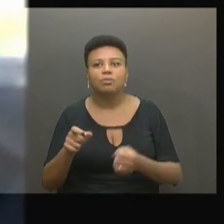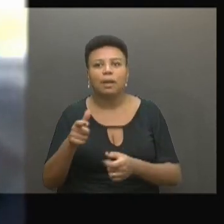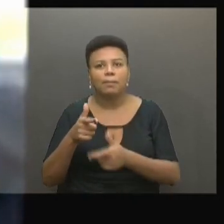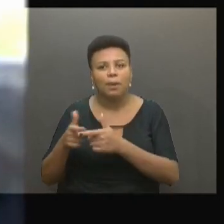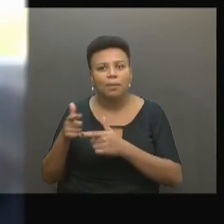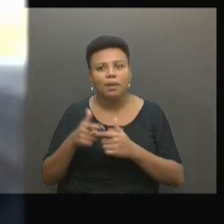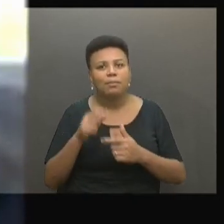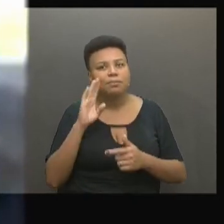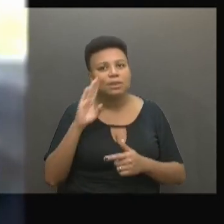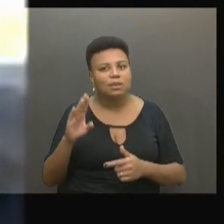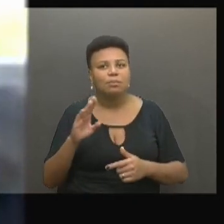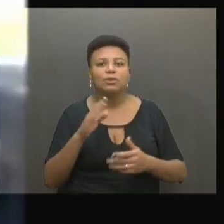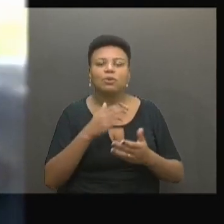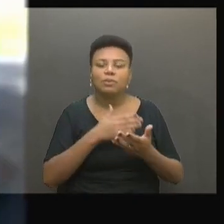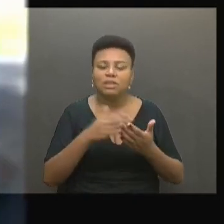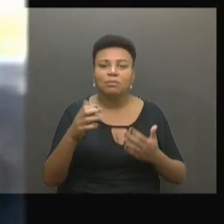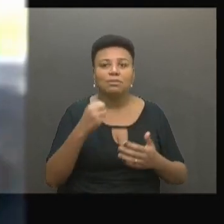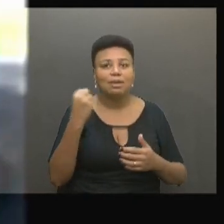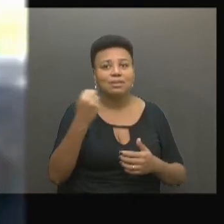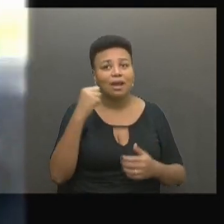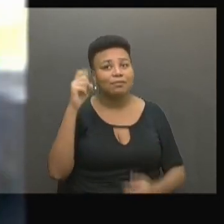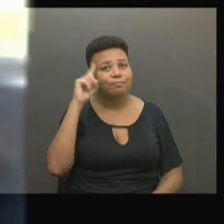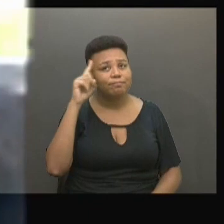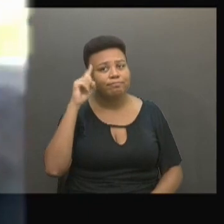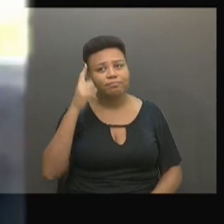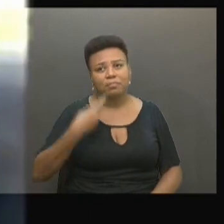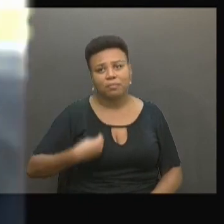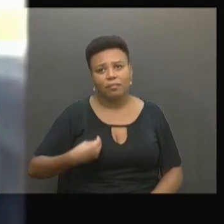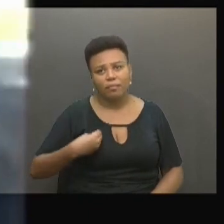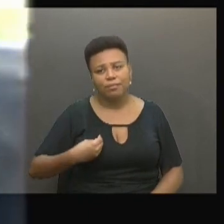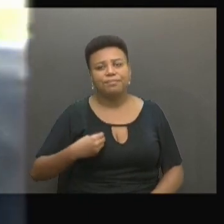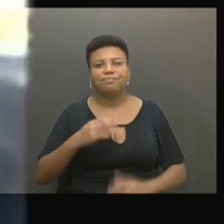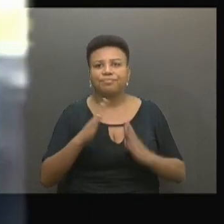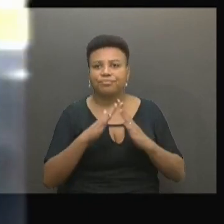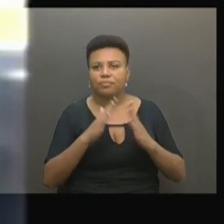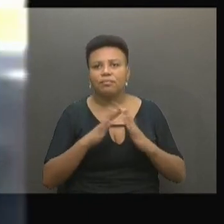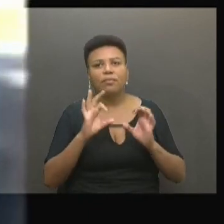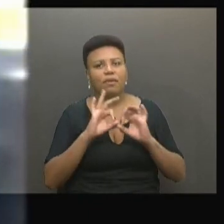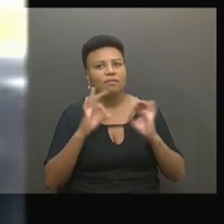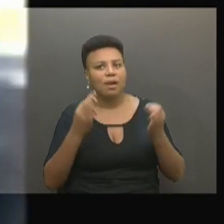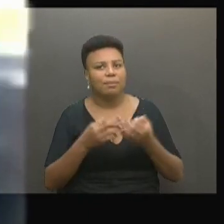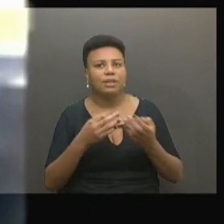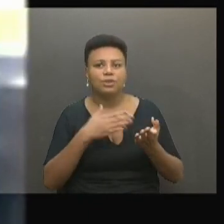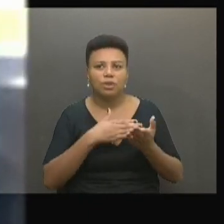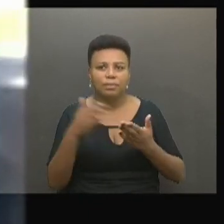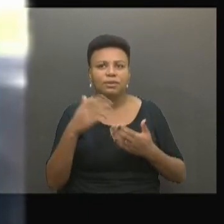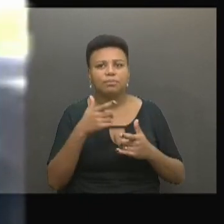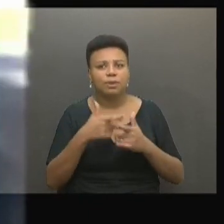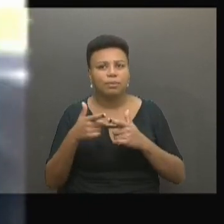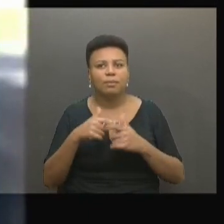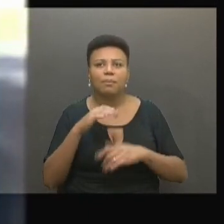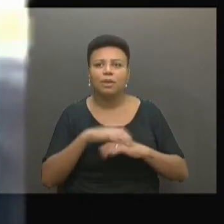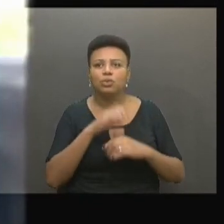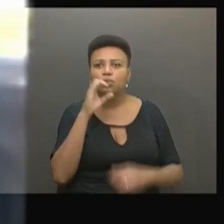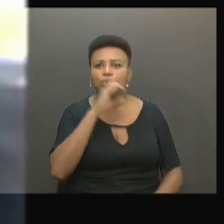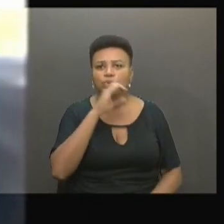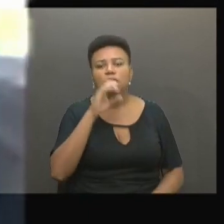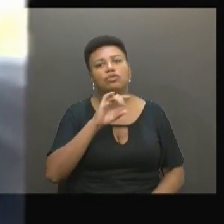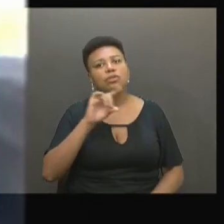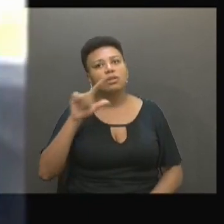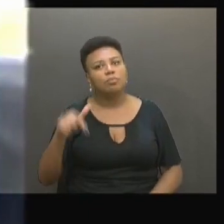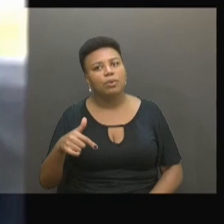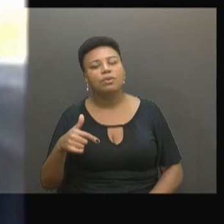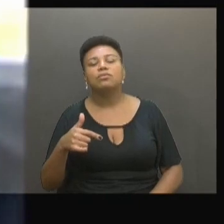situações começamos pelas mais graves como se faz no dia a dia na nossa vida nas nossas casas nas nossas famílias a gente começa pelos problemas mais urgentes e depois